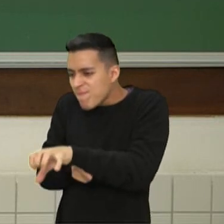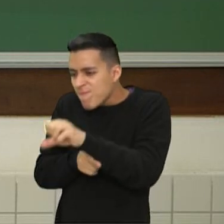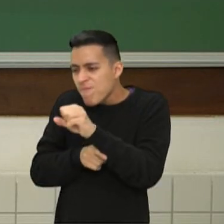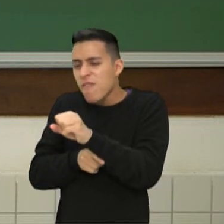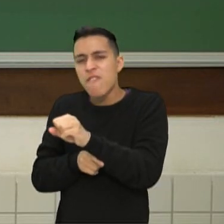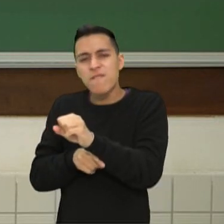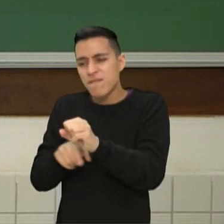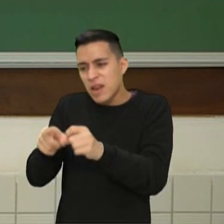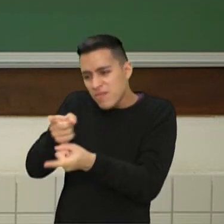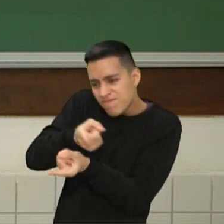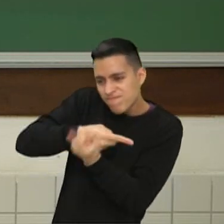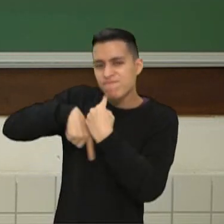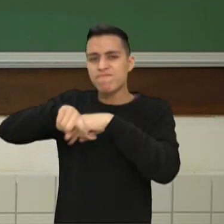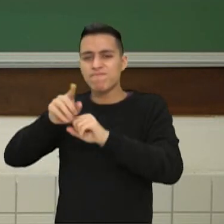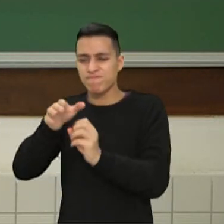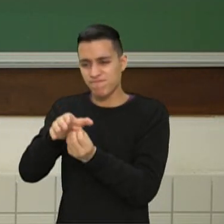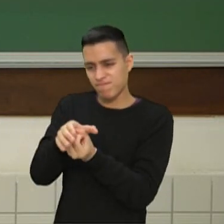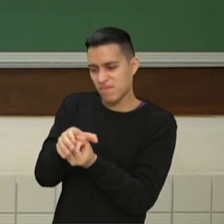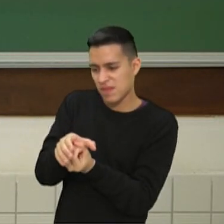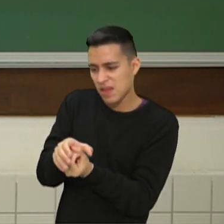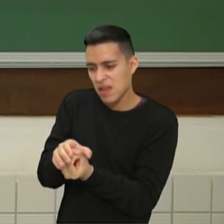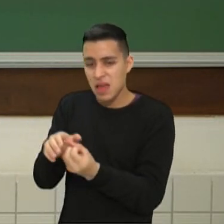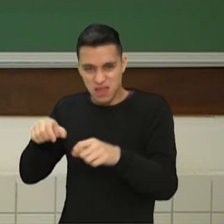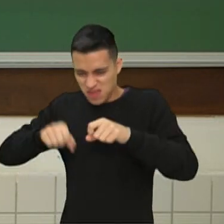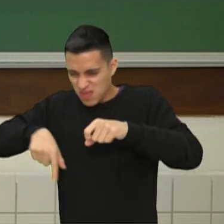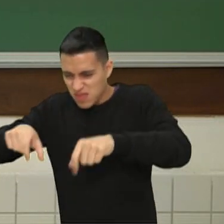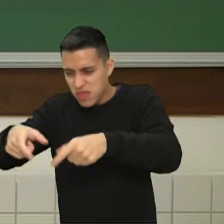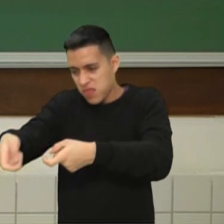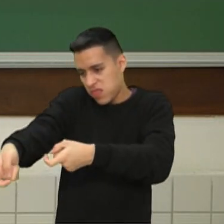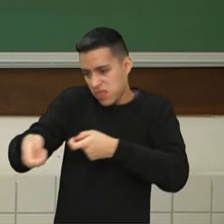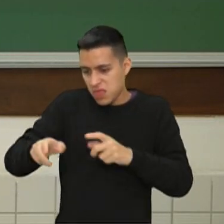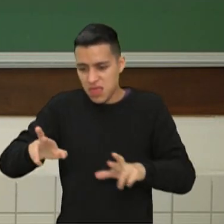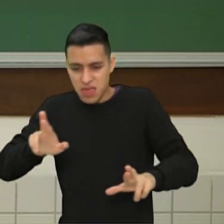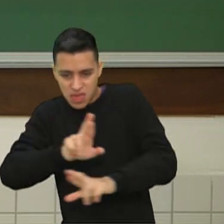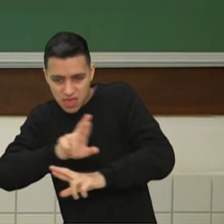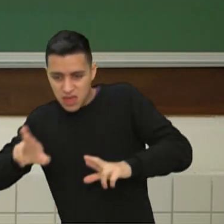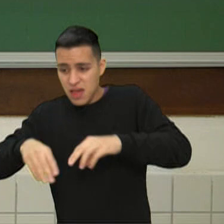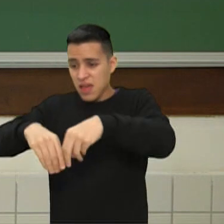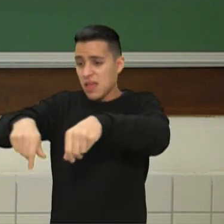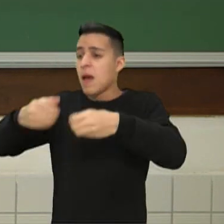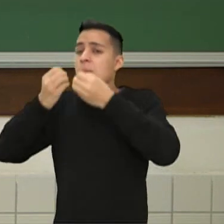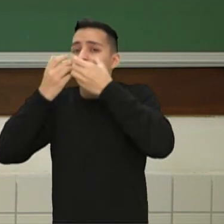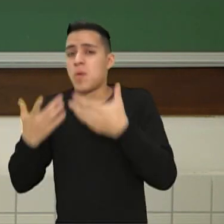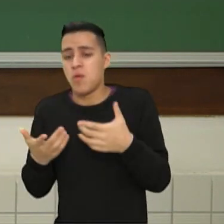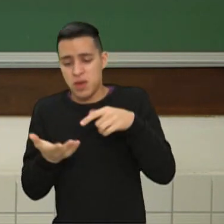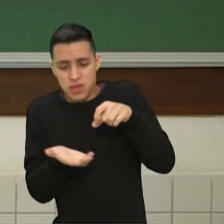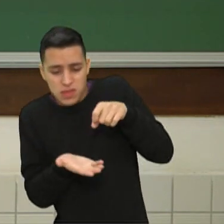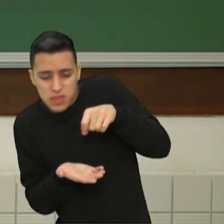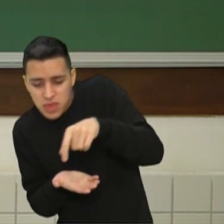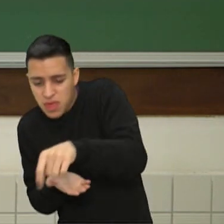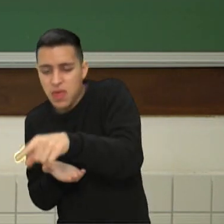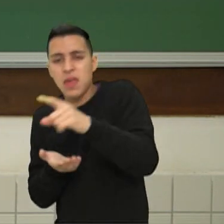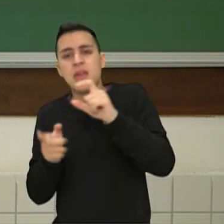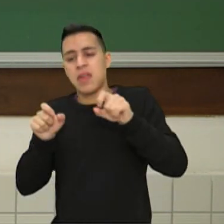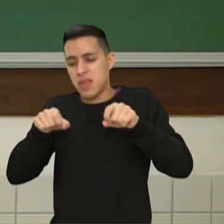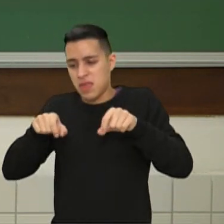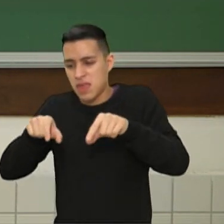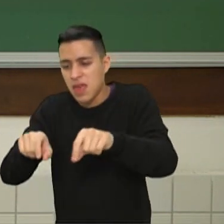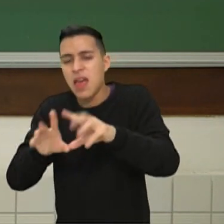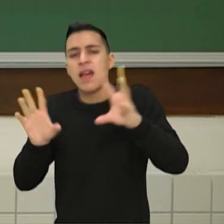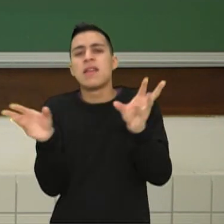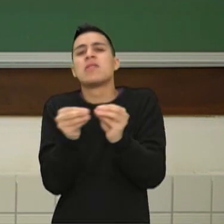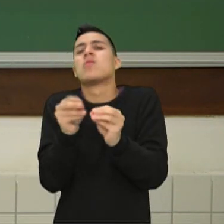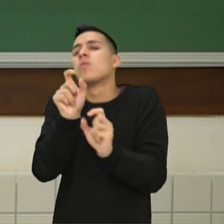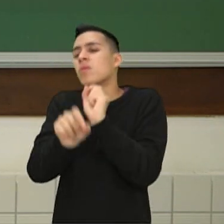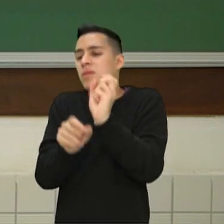para crescer. Você planta essa semente na terra, da relação entre a terra fértil e a semente, a síntese vai